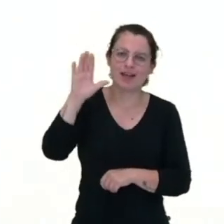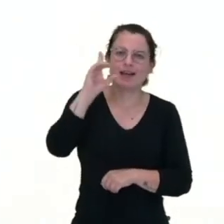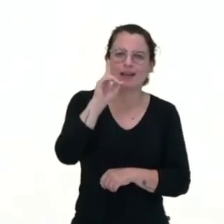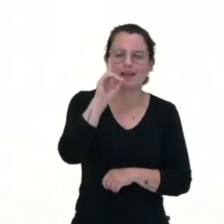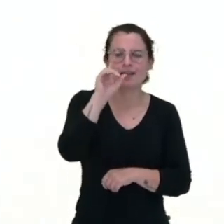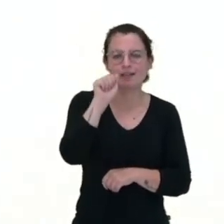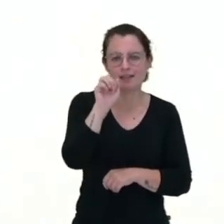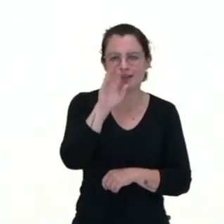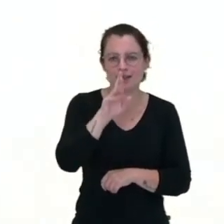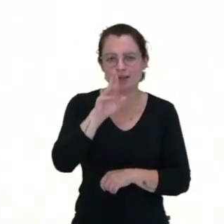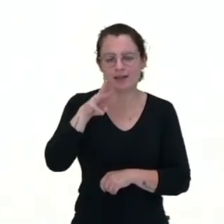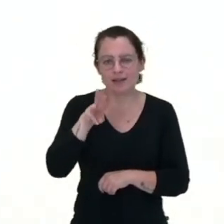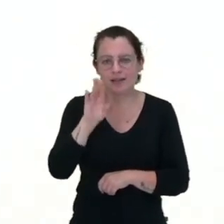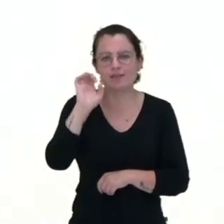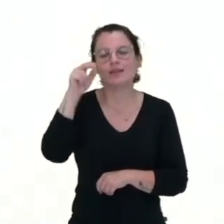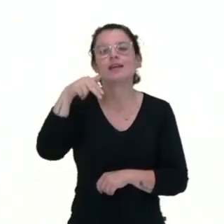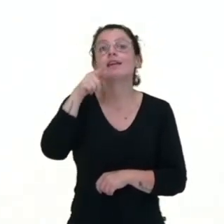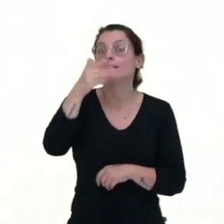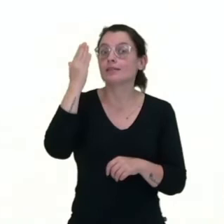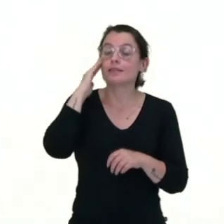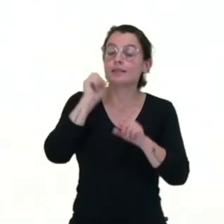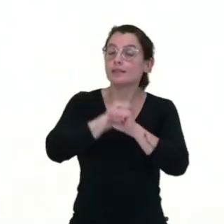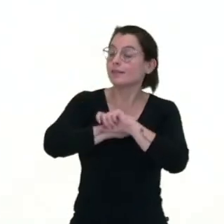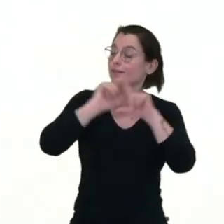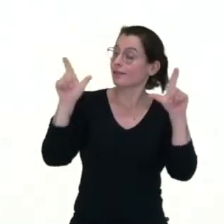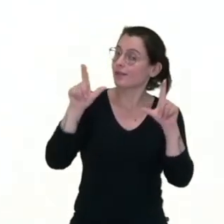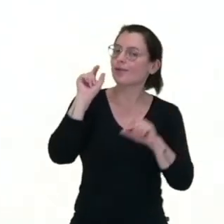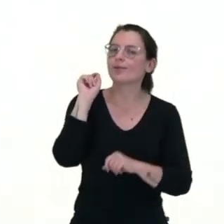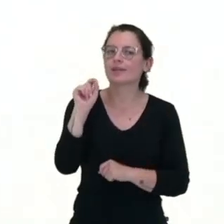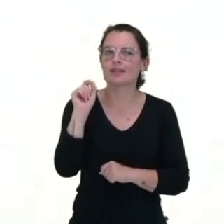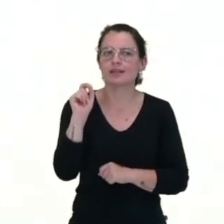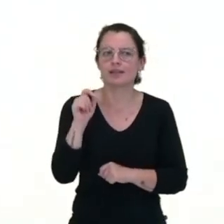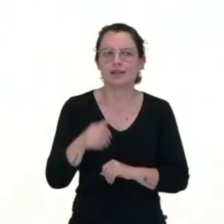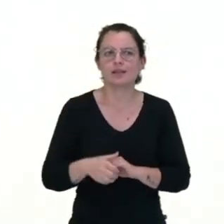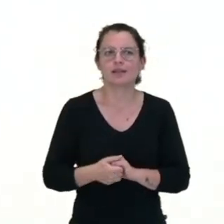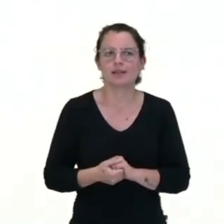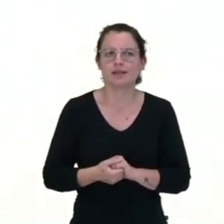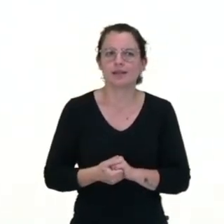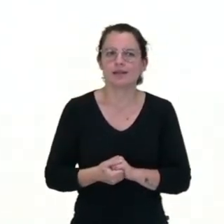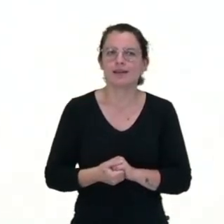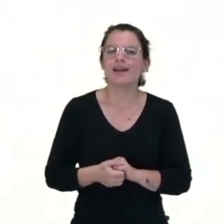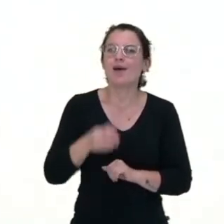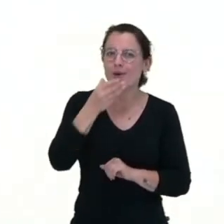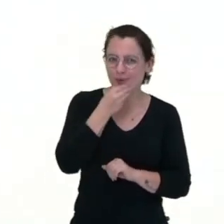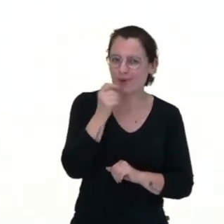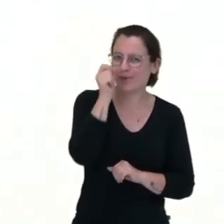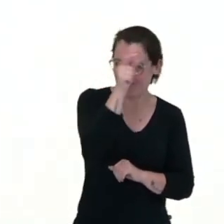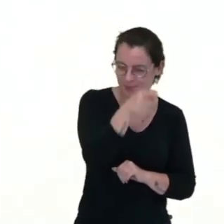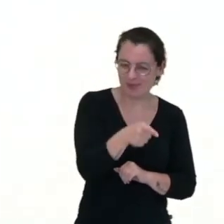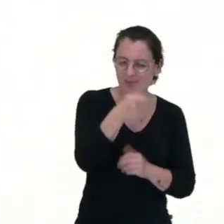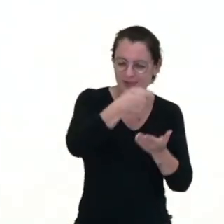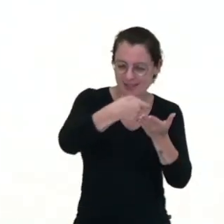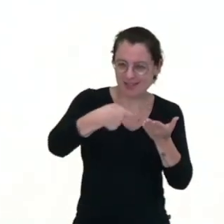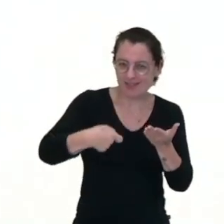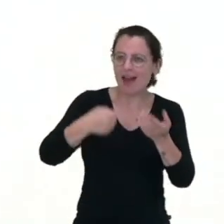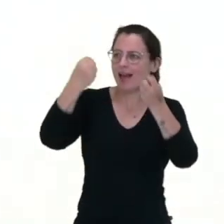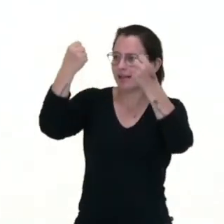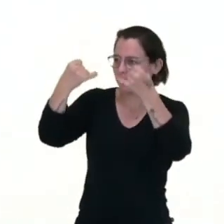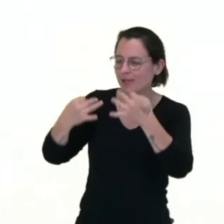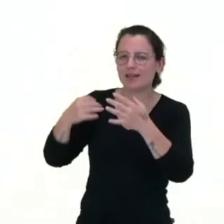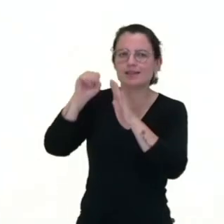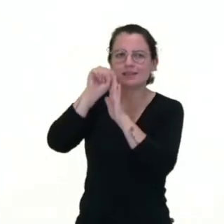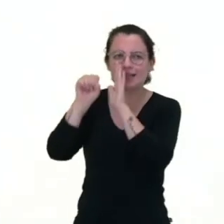poder entender um pouco mais sobre essa teoria que Darwin traz para a gente lá no século XIX, tão atual,